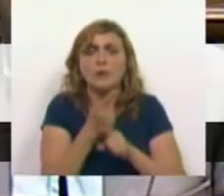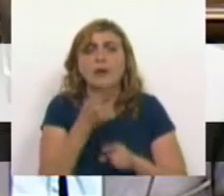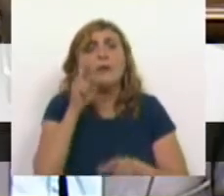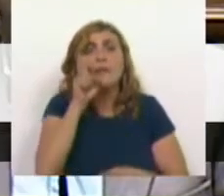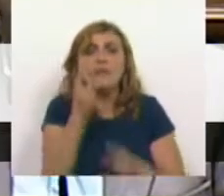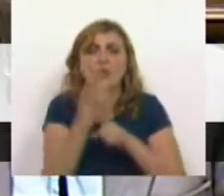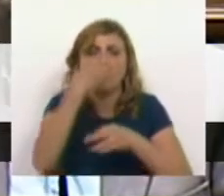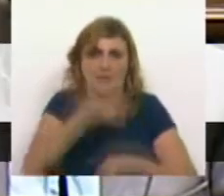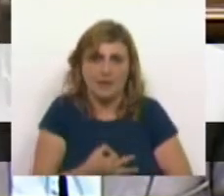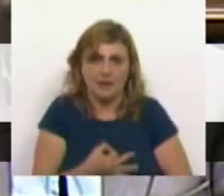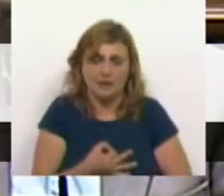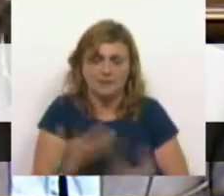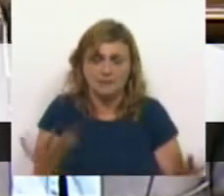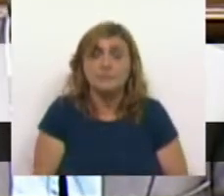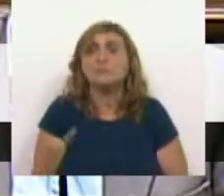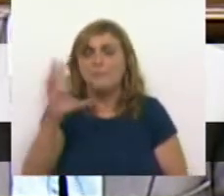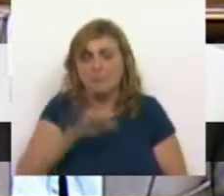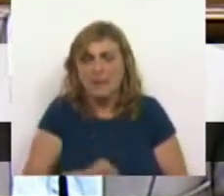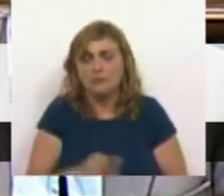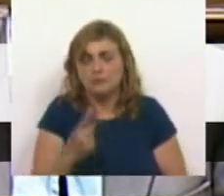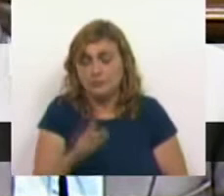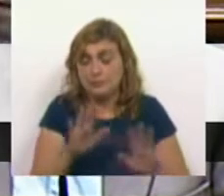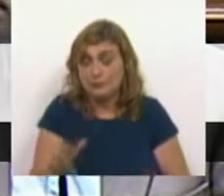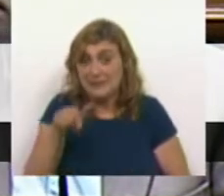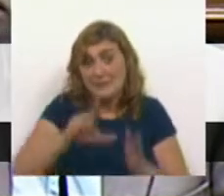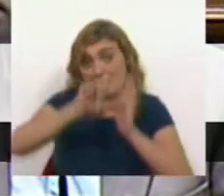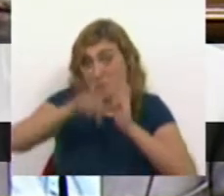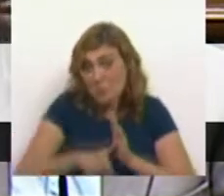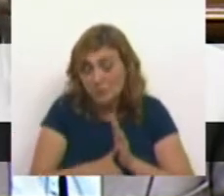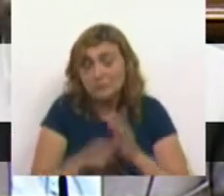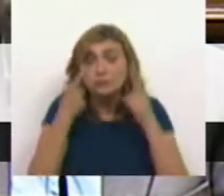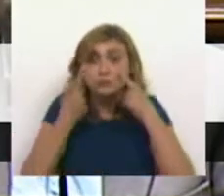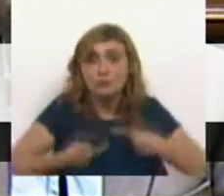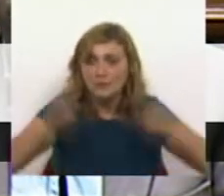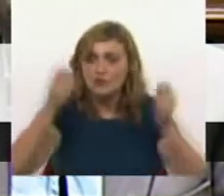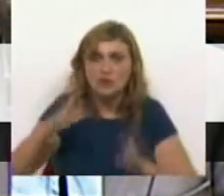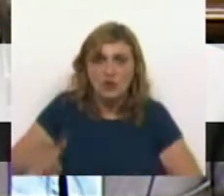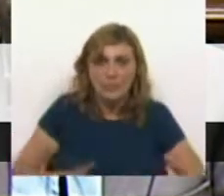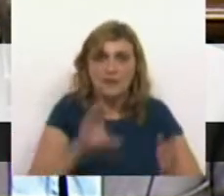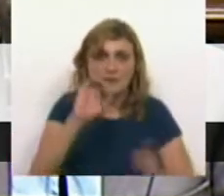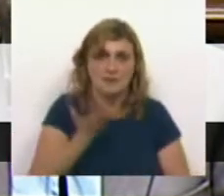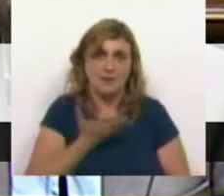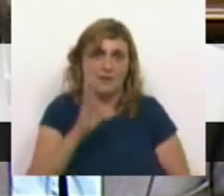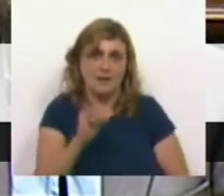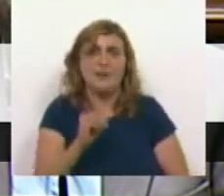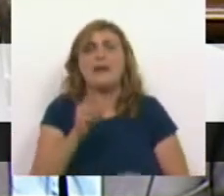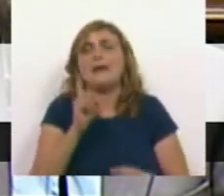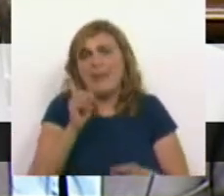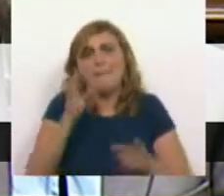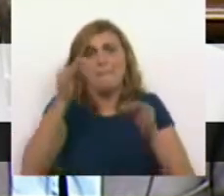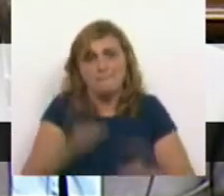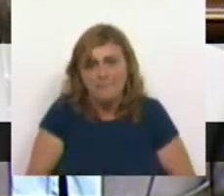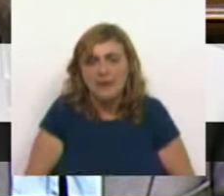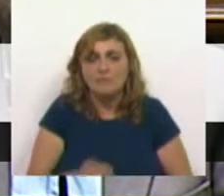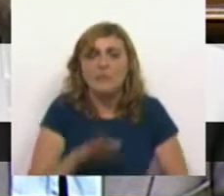dignidade? Finalmente, e mais que tudo, este projeto mostra que a estratégia do CDS é mesmo pôr